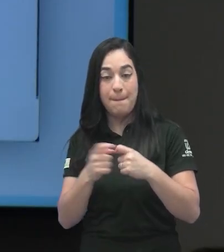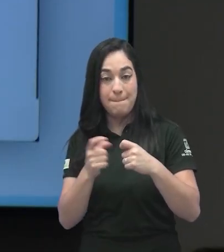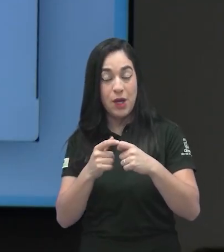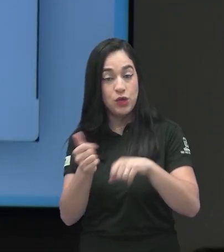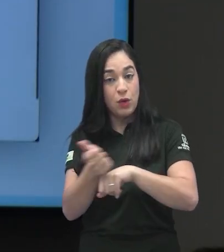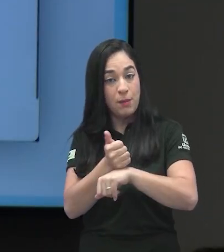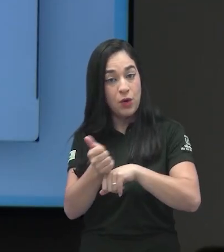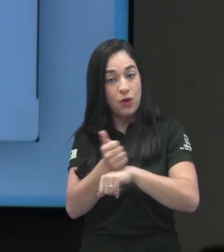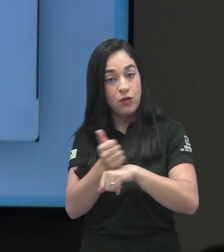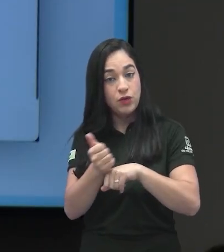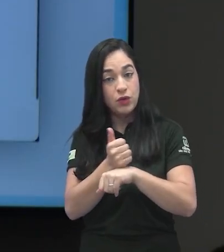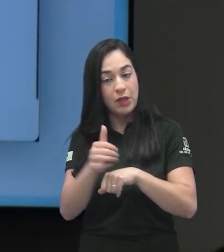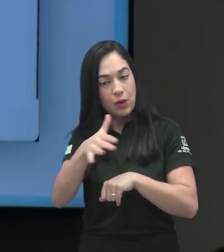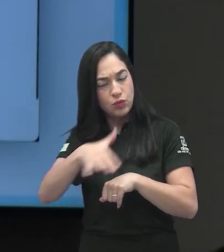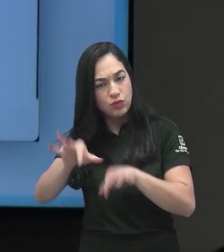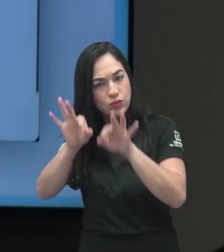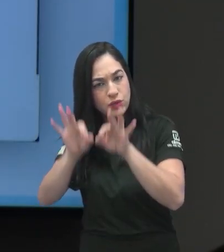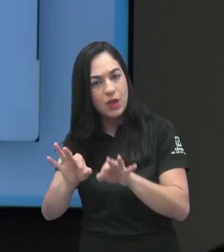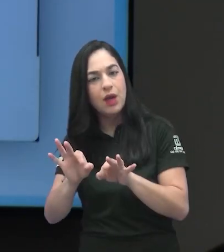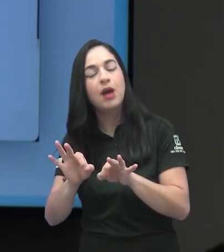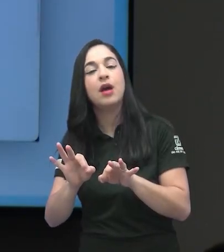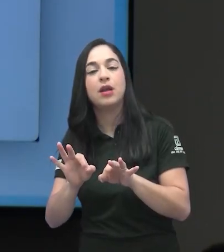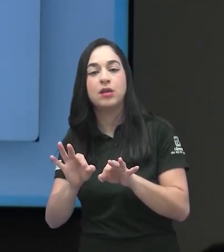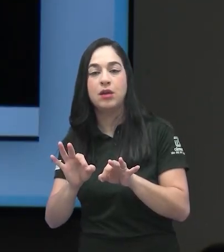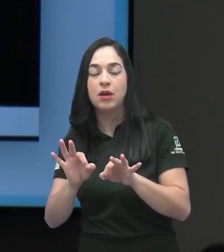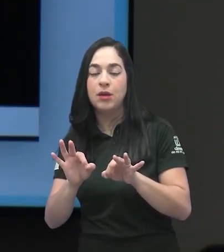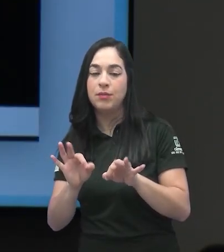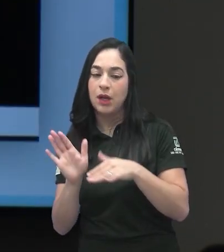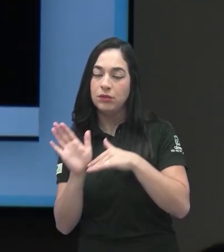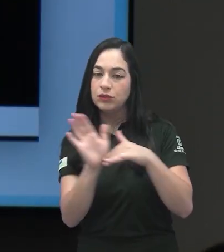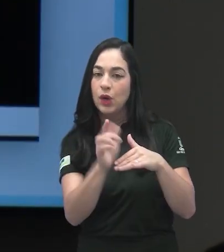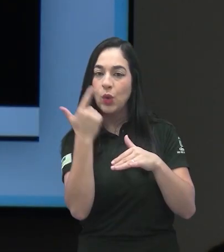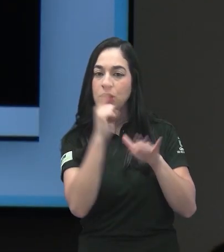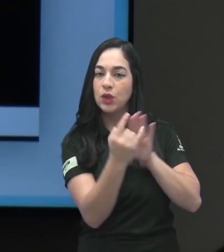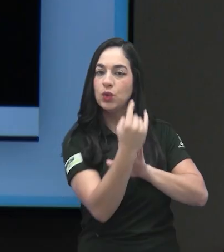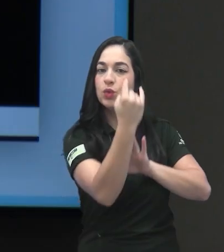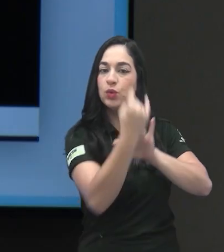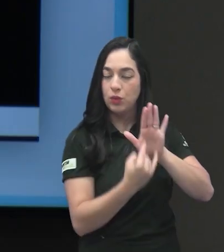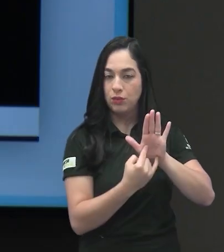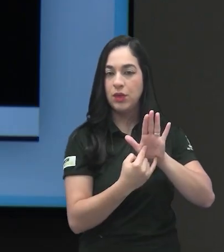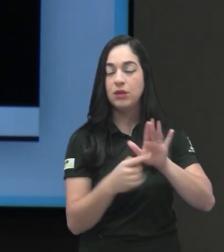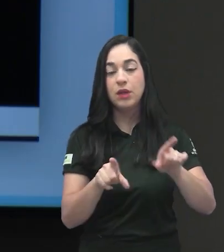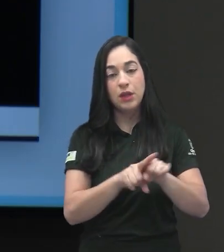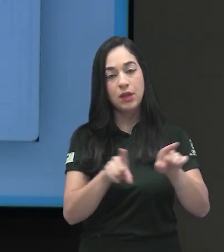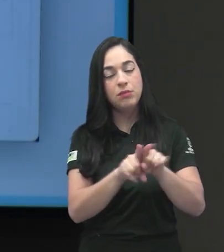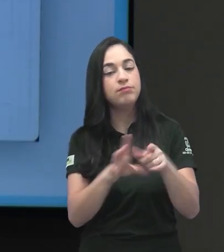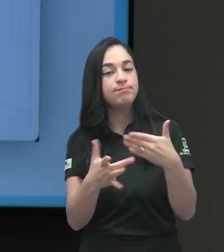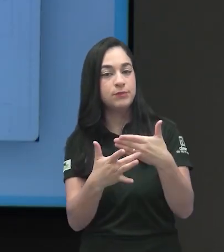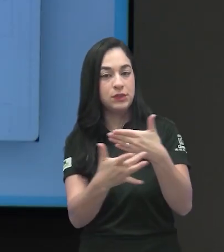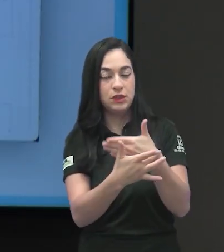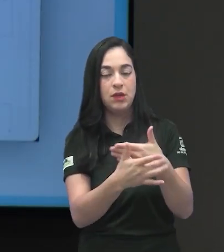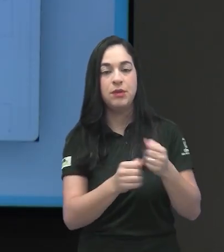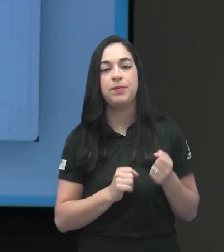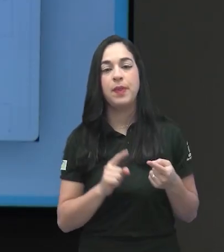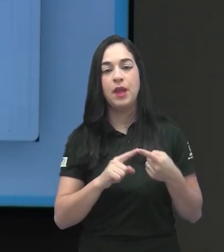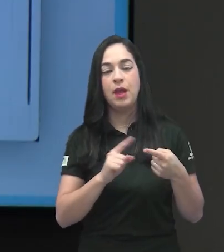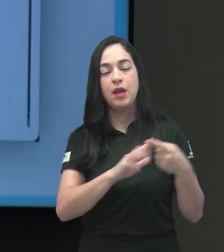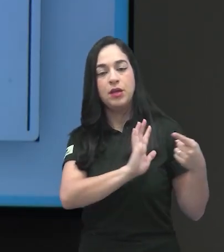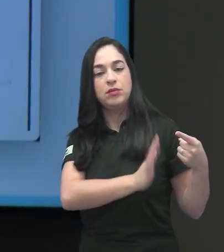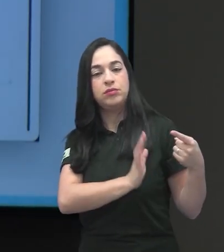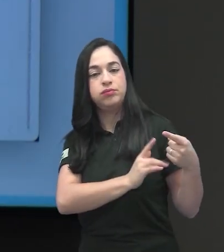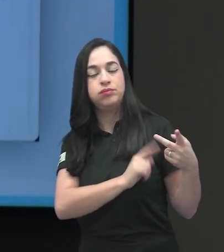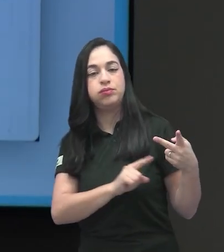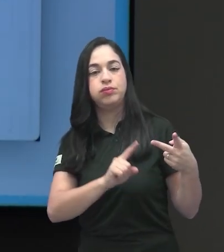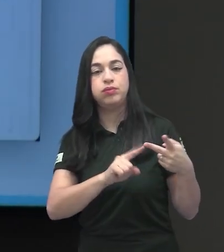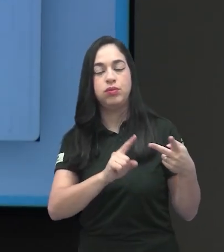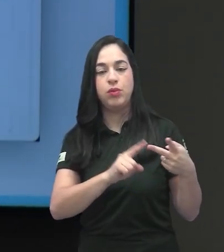forma remota para facilitar encaminhamentos e diagnósticos. Foram incluídos no serviço áreas como